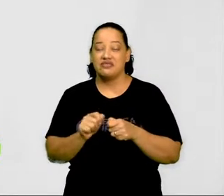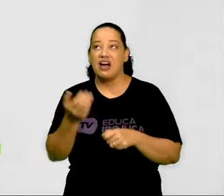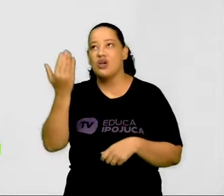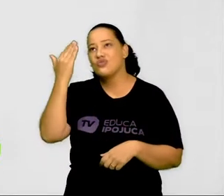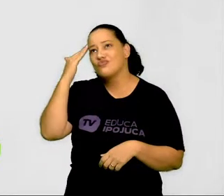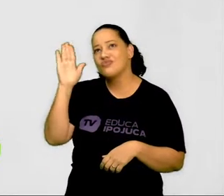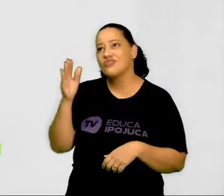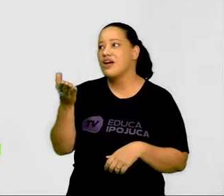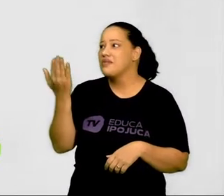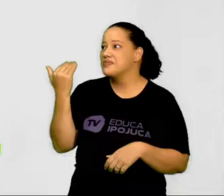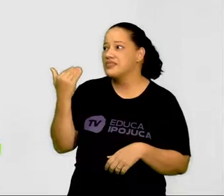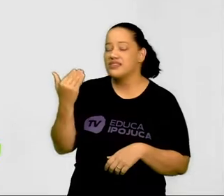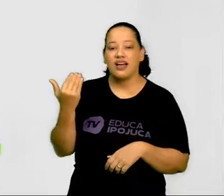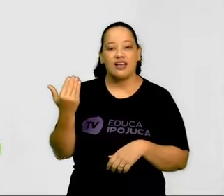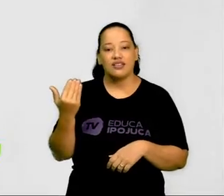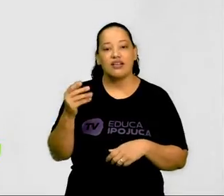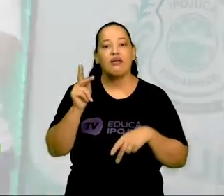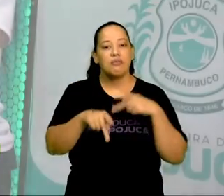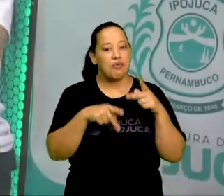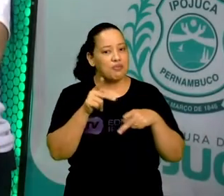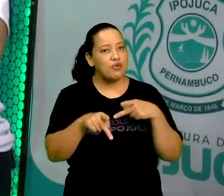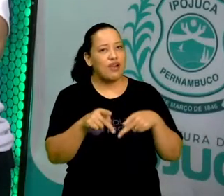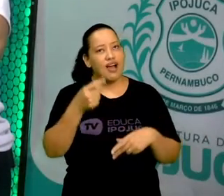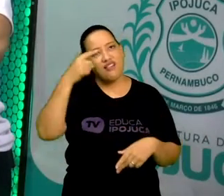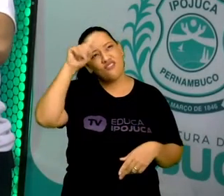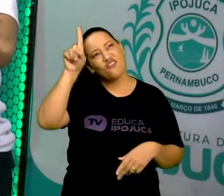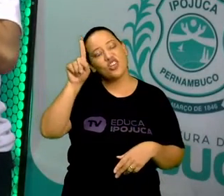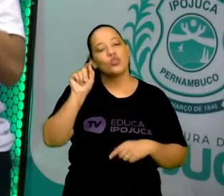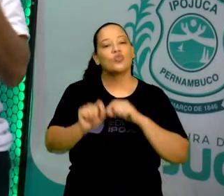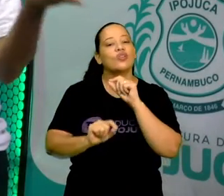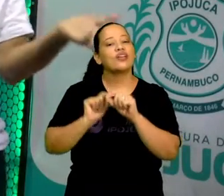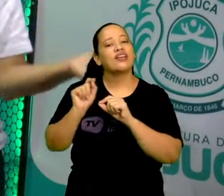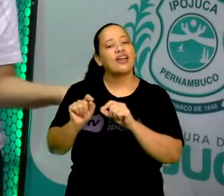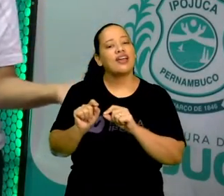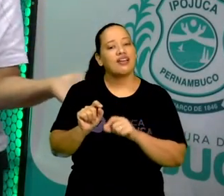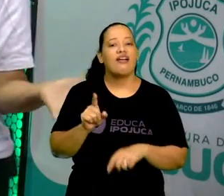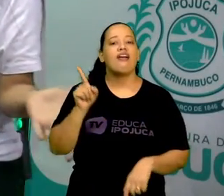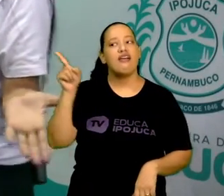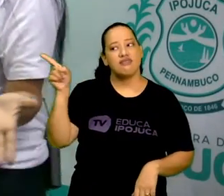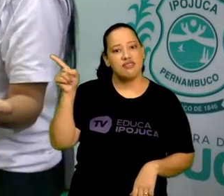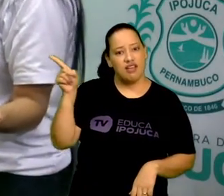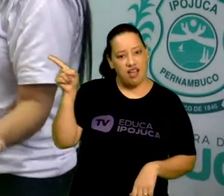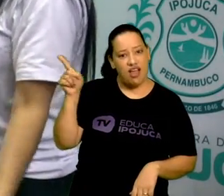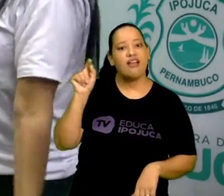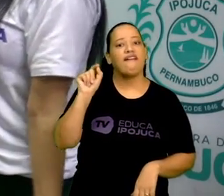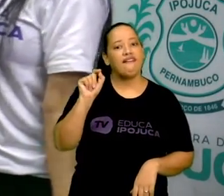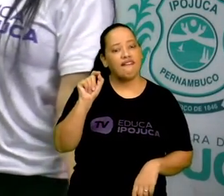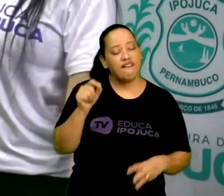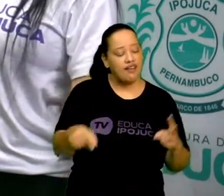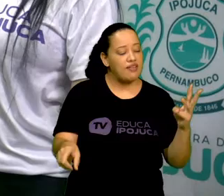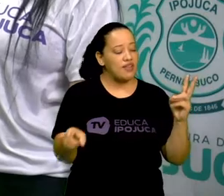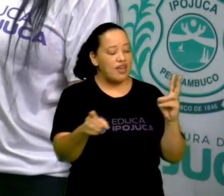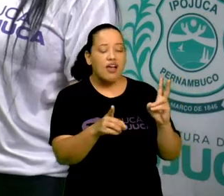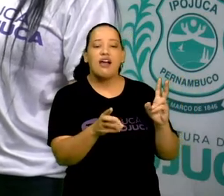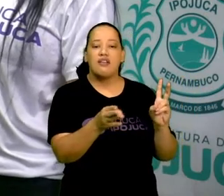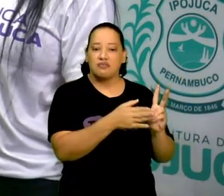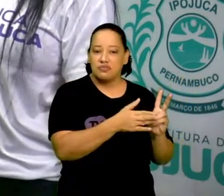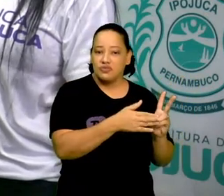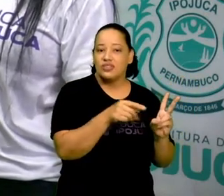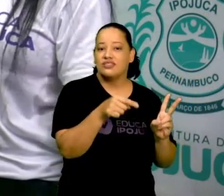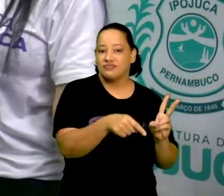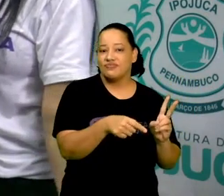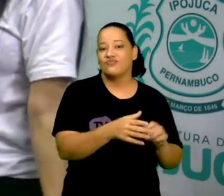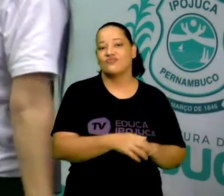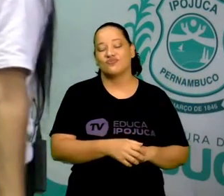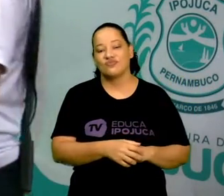sabem já que o jogo é Popular quem inventou Esse aí que você tá vendo foram os indígenas e esse jogo